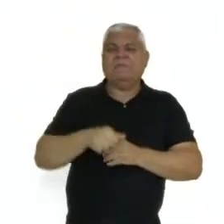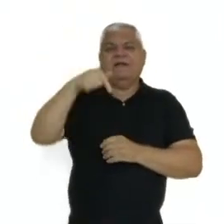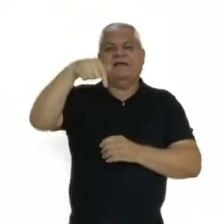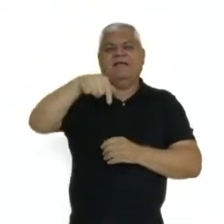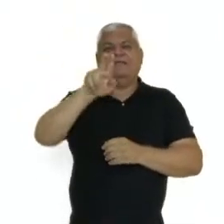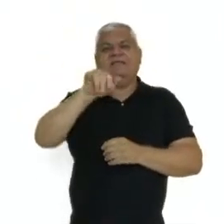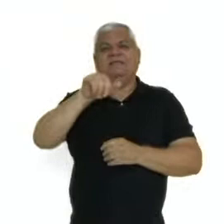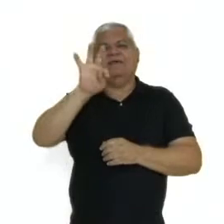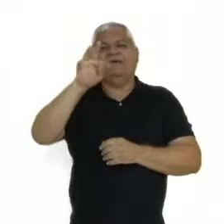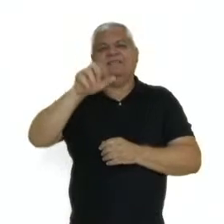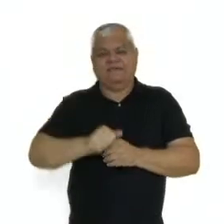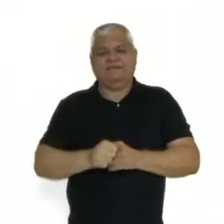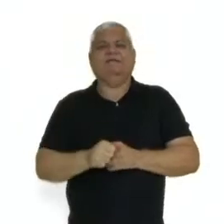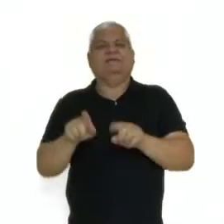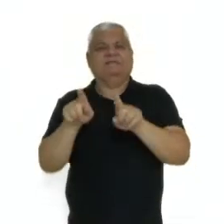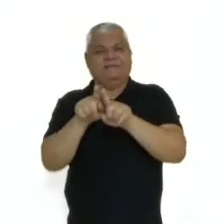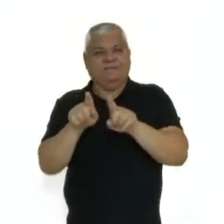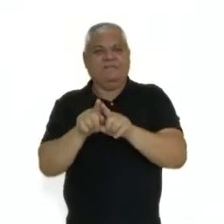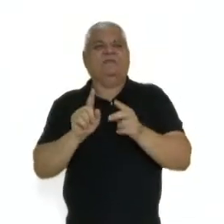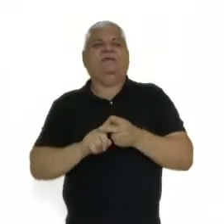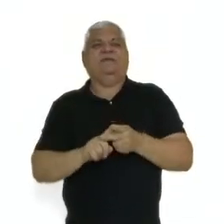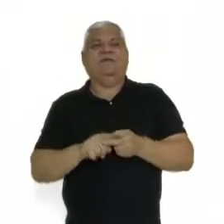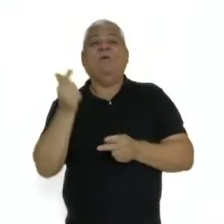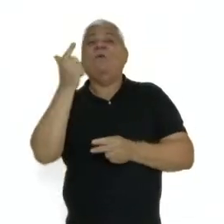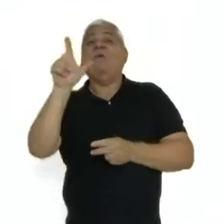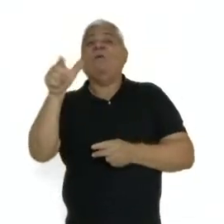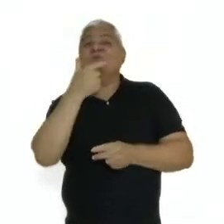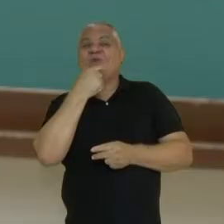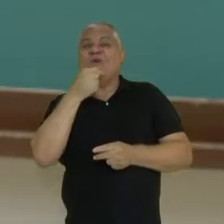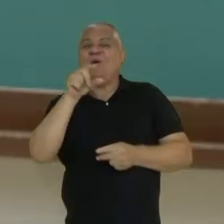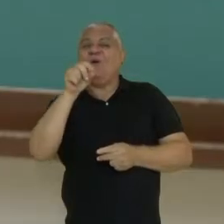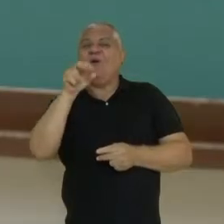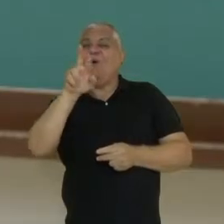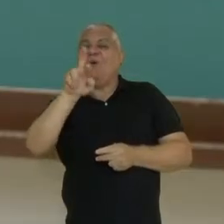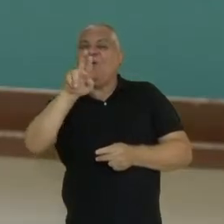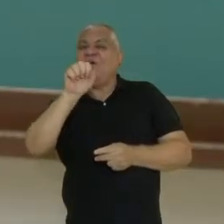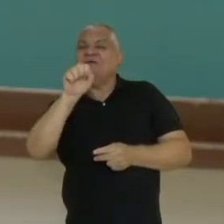sim? O M. Rosenblatt também deve ter bom material.